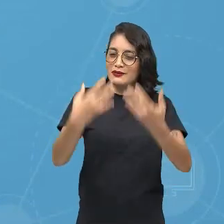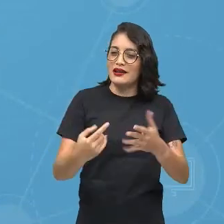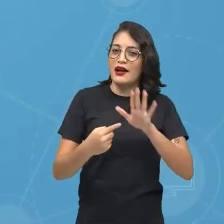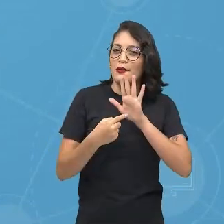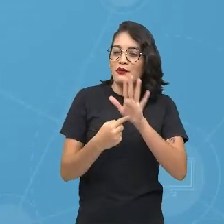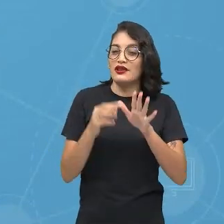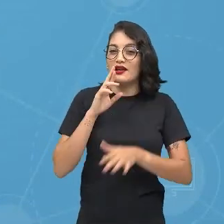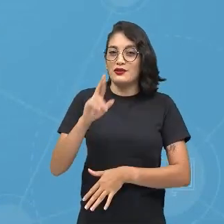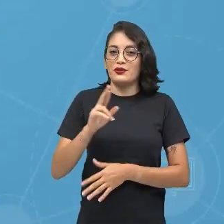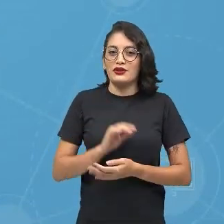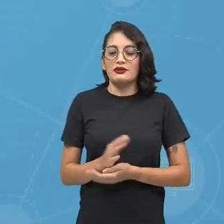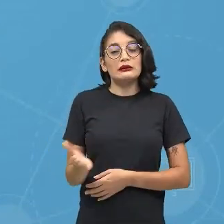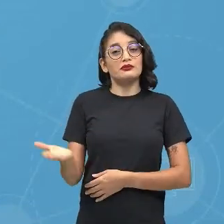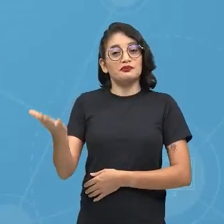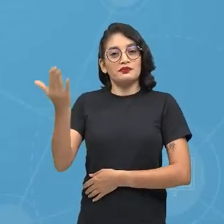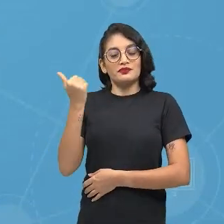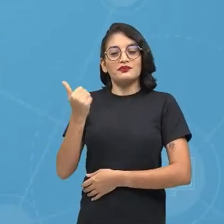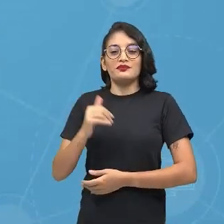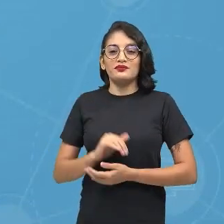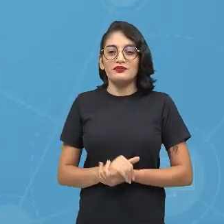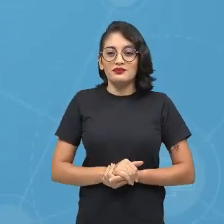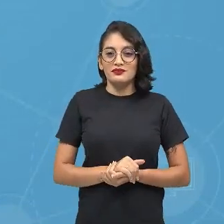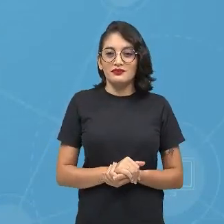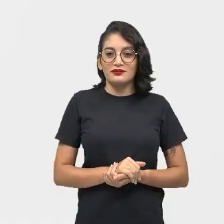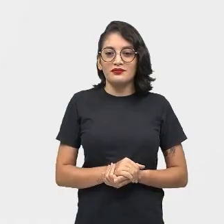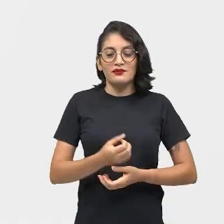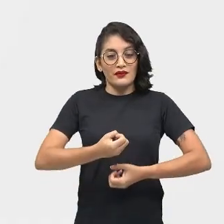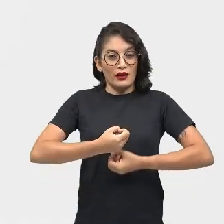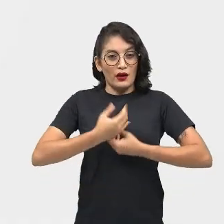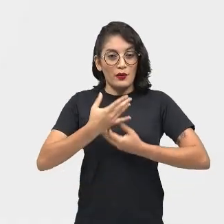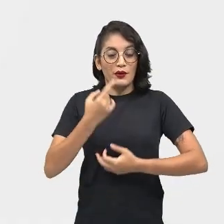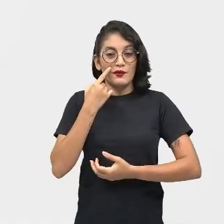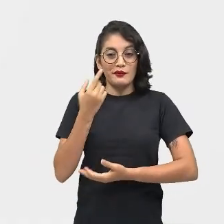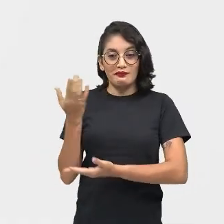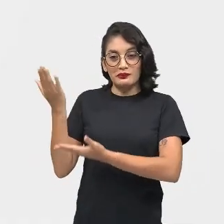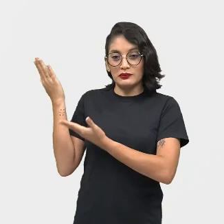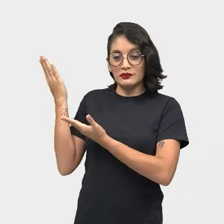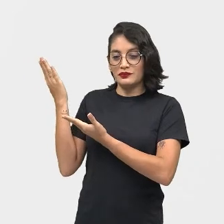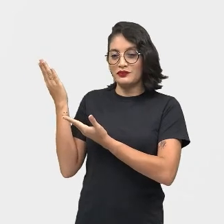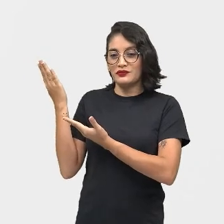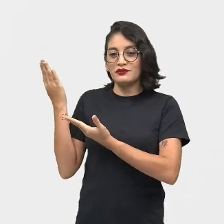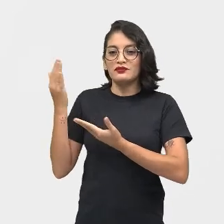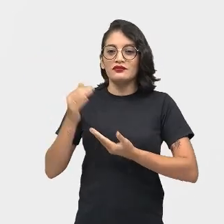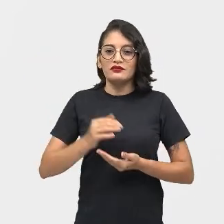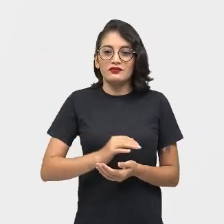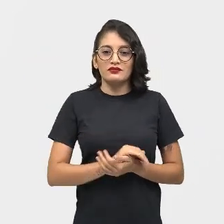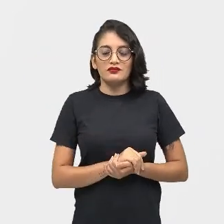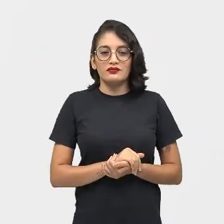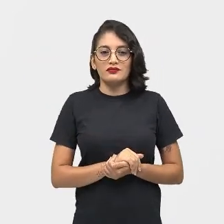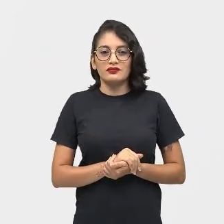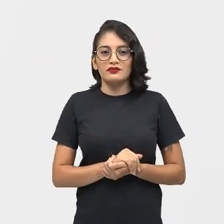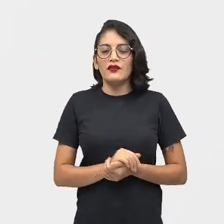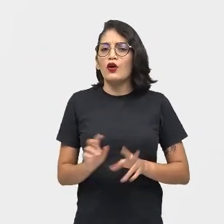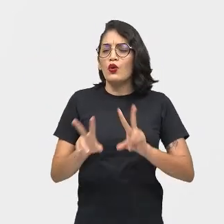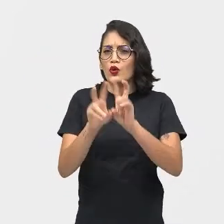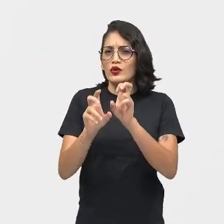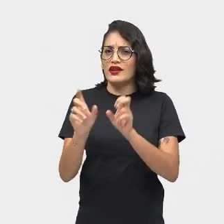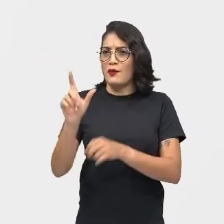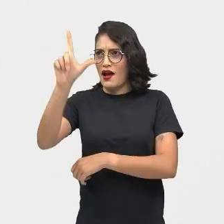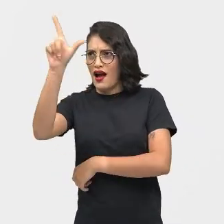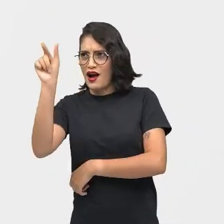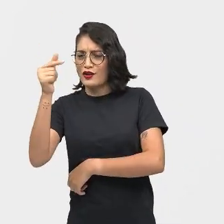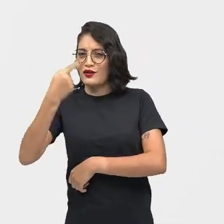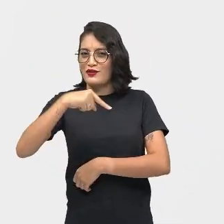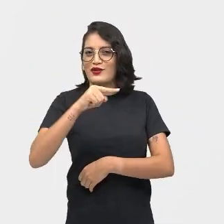a resposta, tá bom? Vamos, então, ao nosso poema. Vamos lá. Olha o que temos aí, então. A lua foi ao